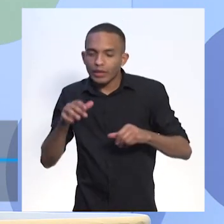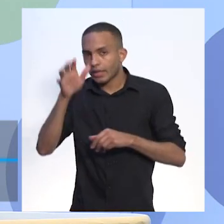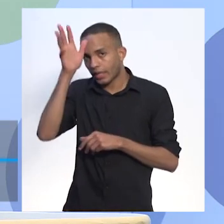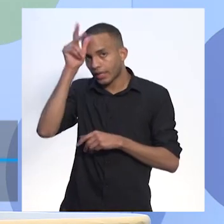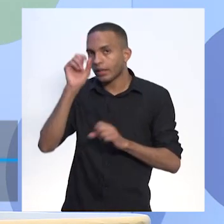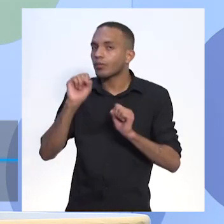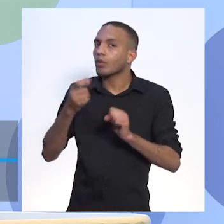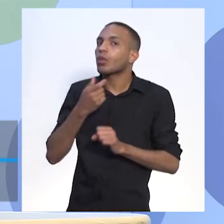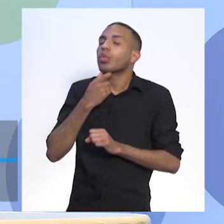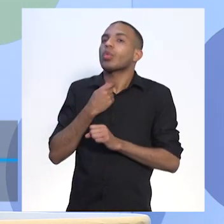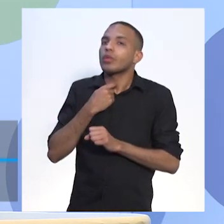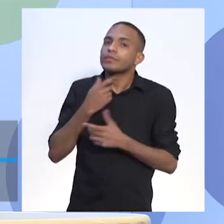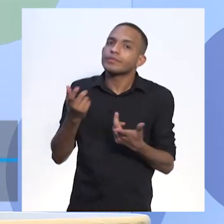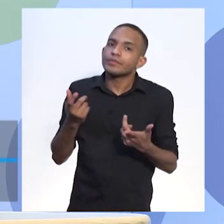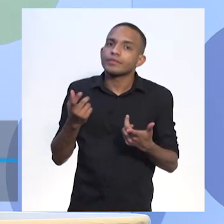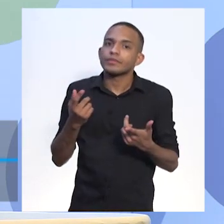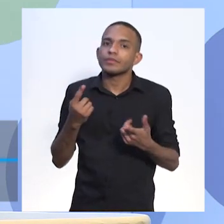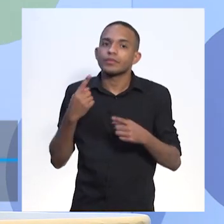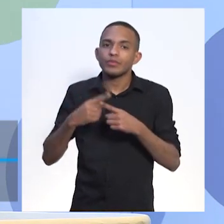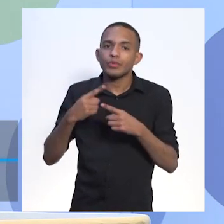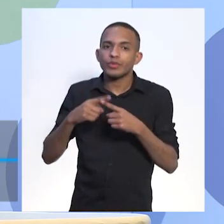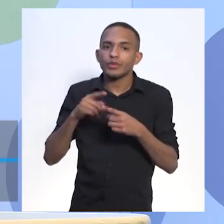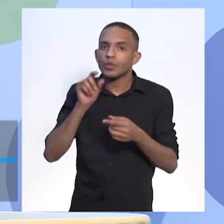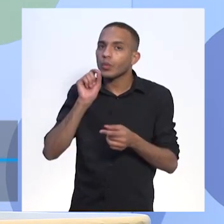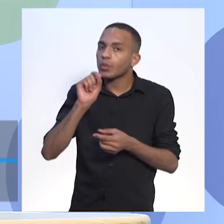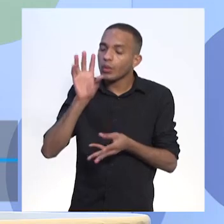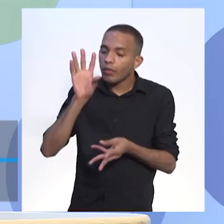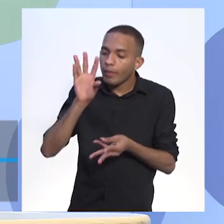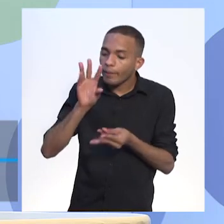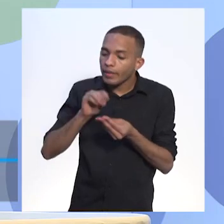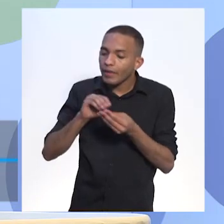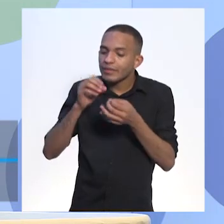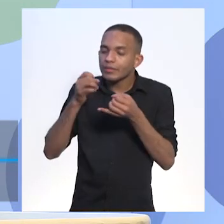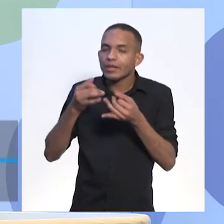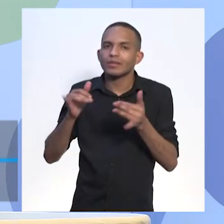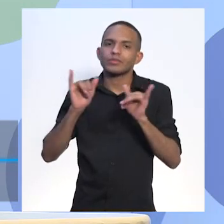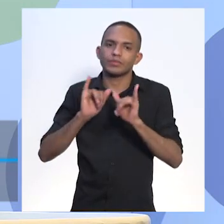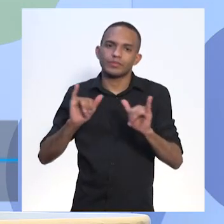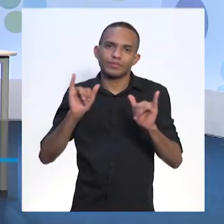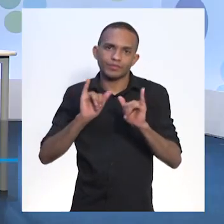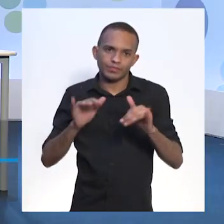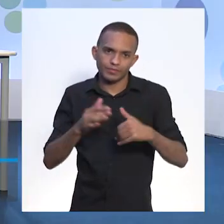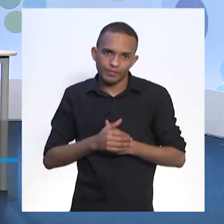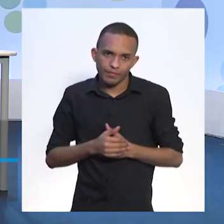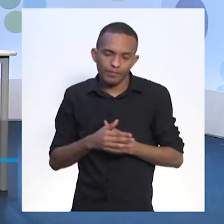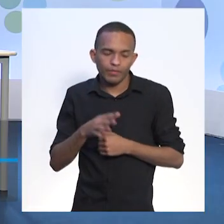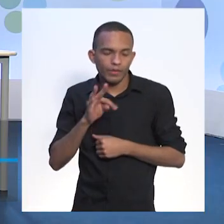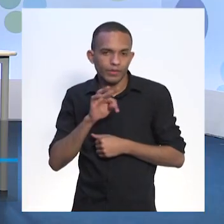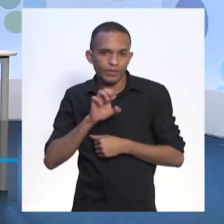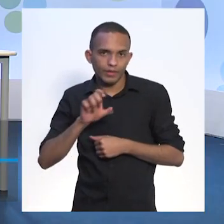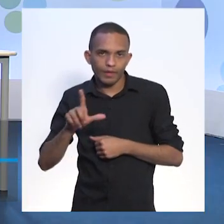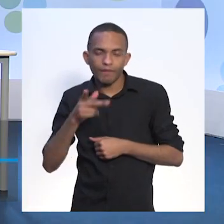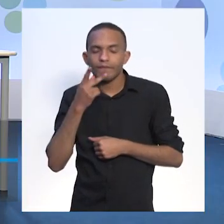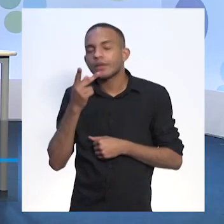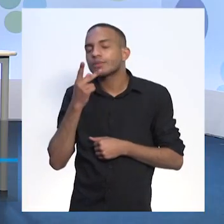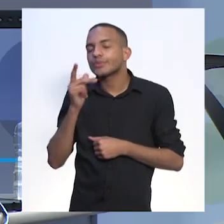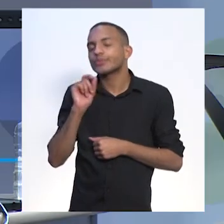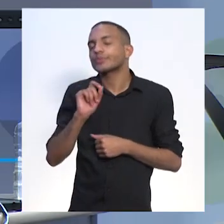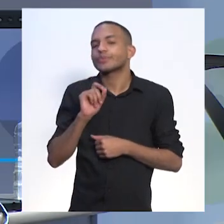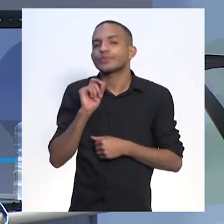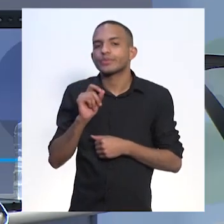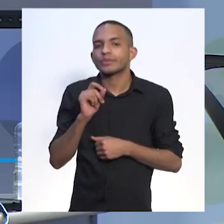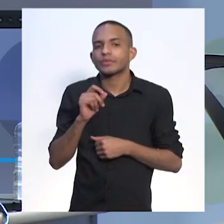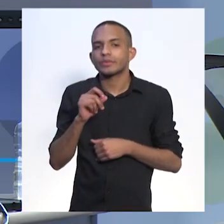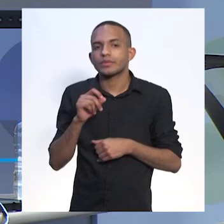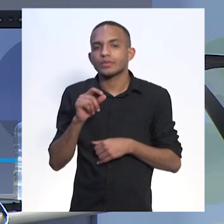ter engolido por acidente, porque ele é uma breve explicação da notícia. O Theo colocou que é